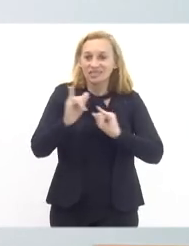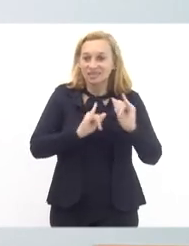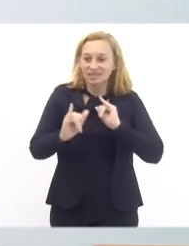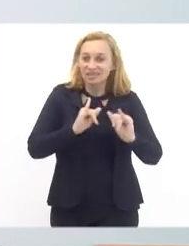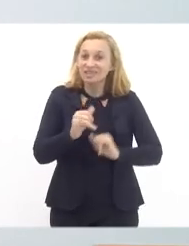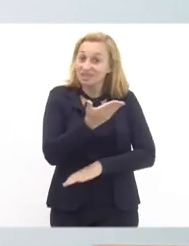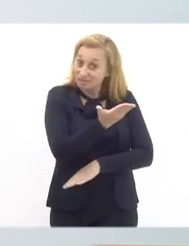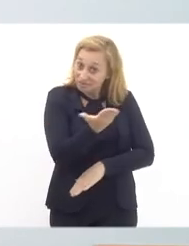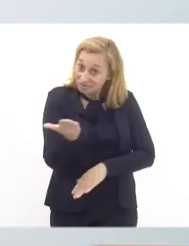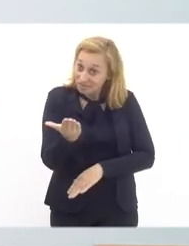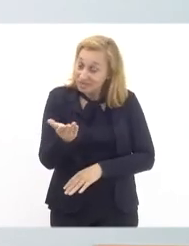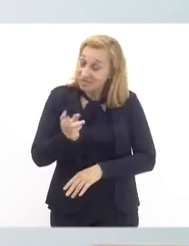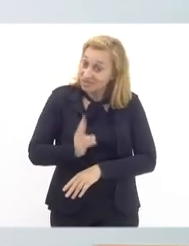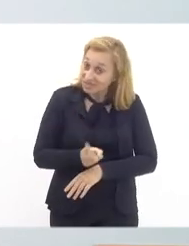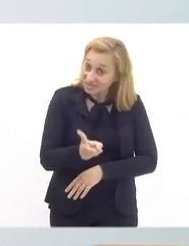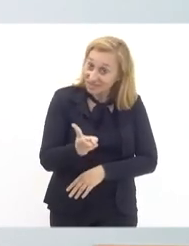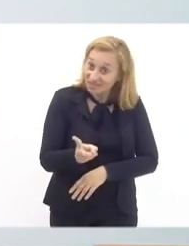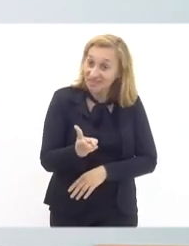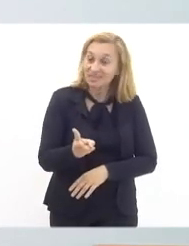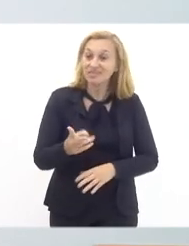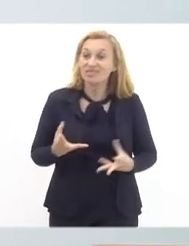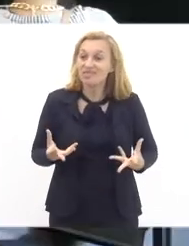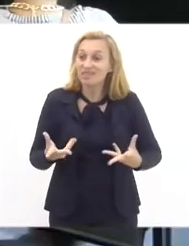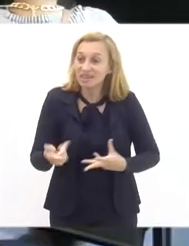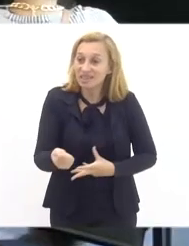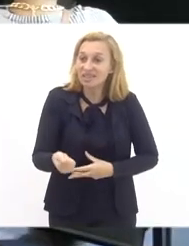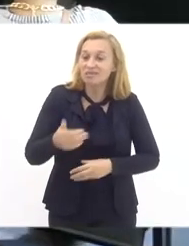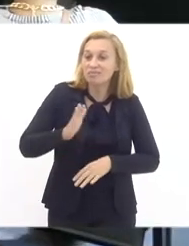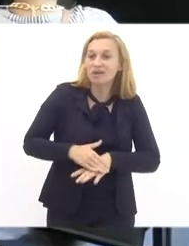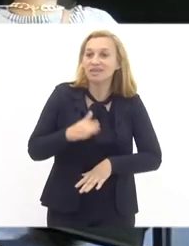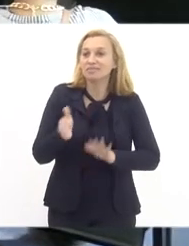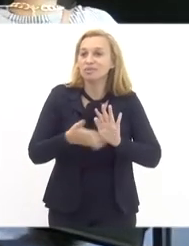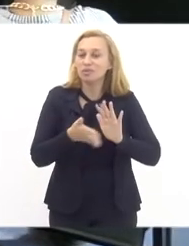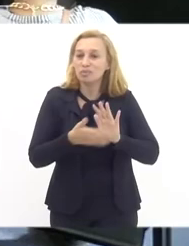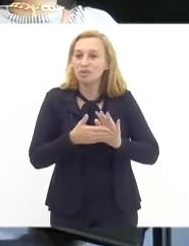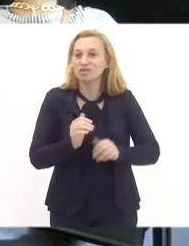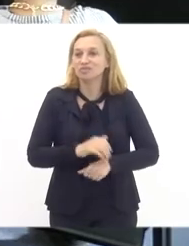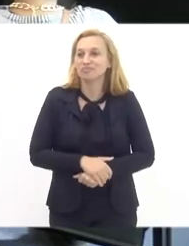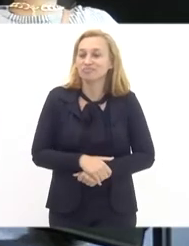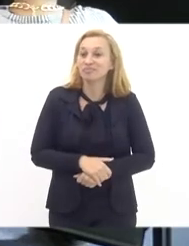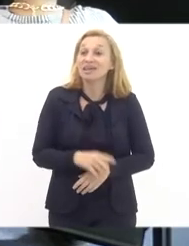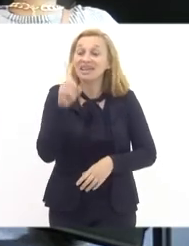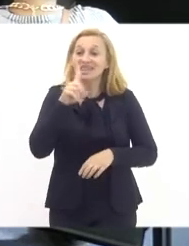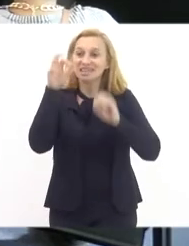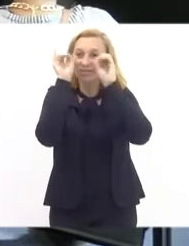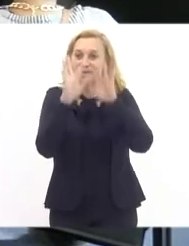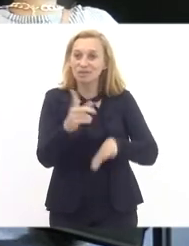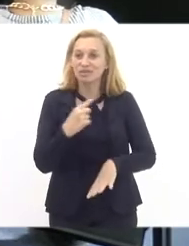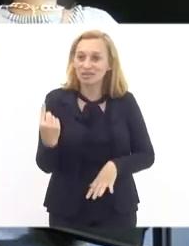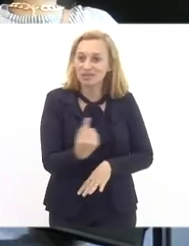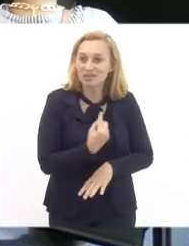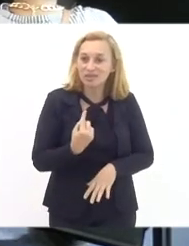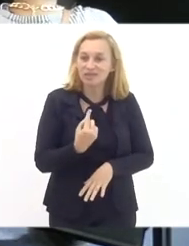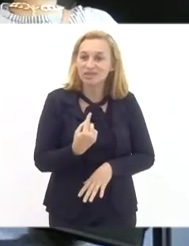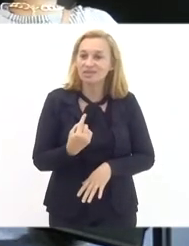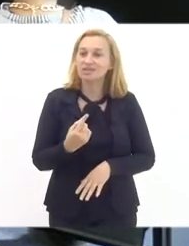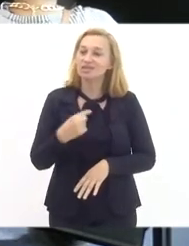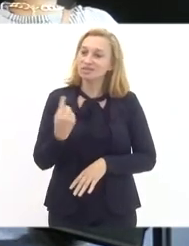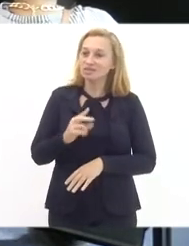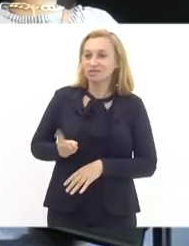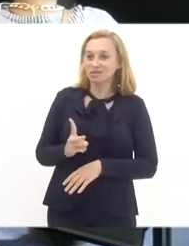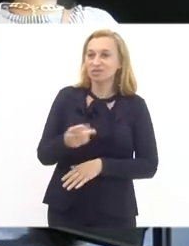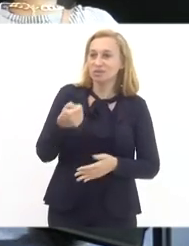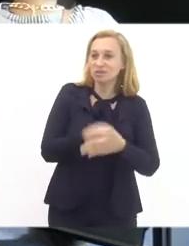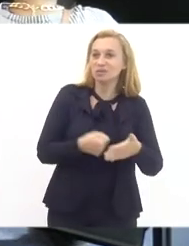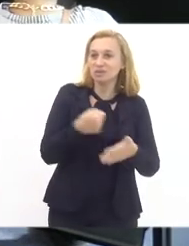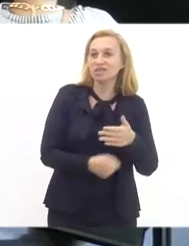trouxeram aqui continuam qualificando a nossa proposta. Que Deus nos abençoe e que a gente continue brigando